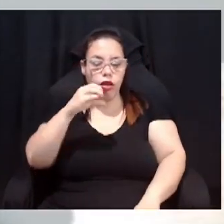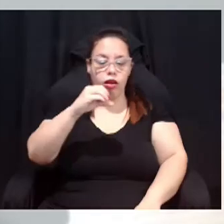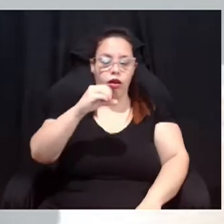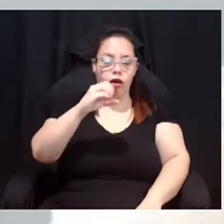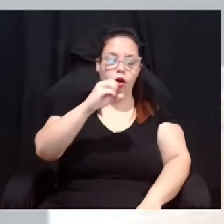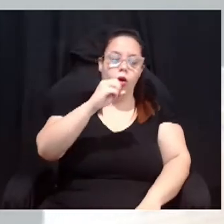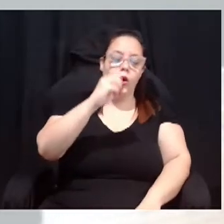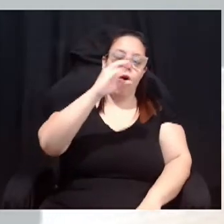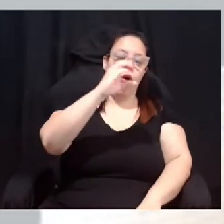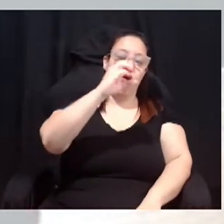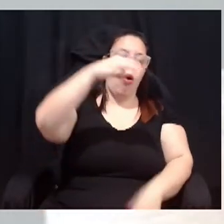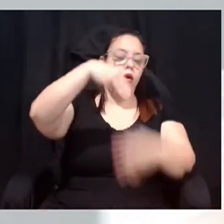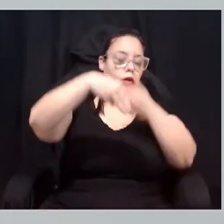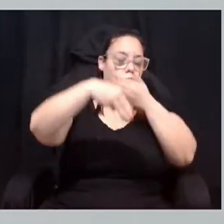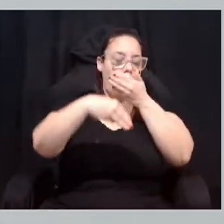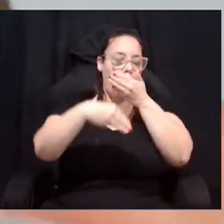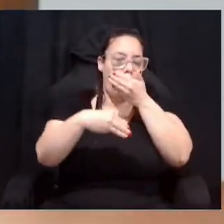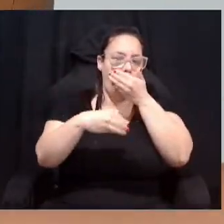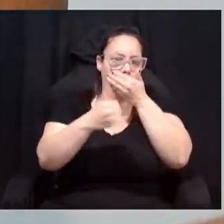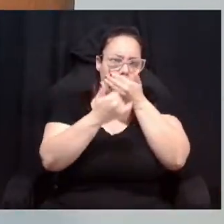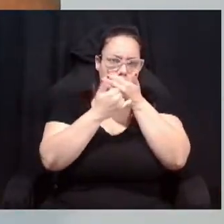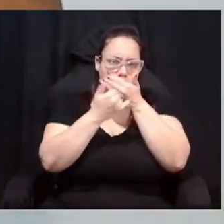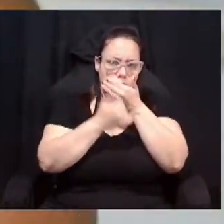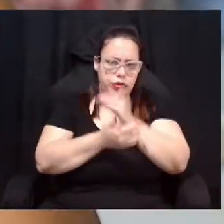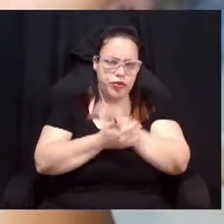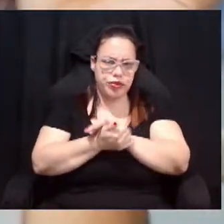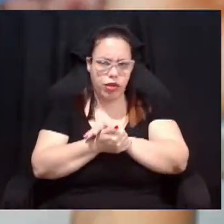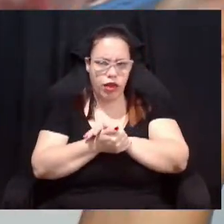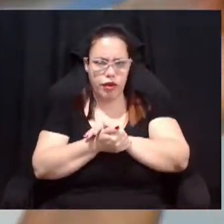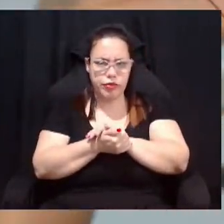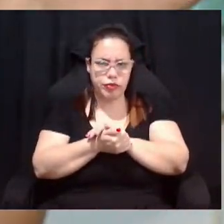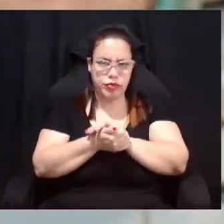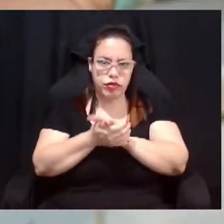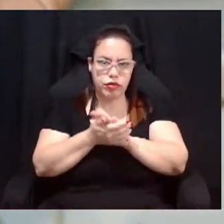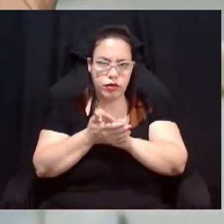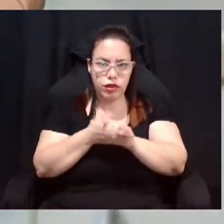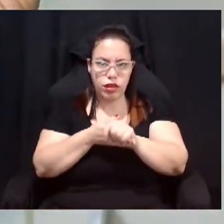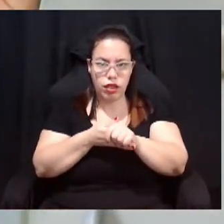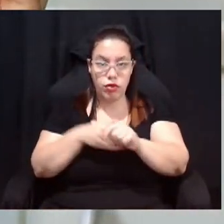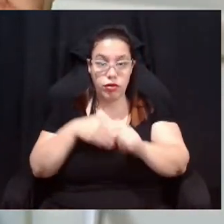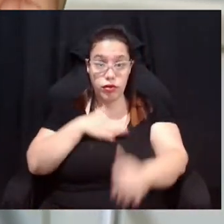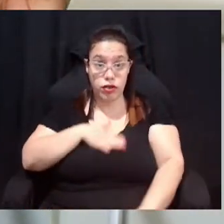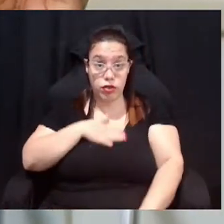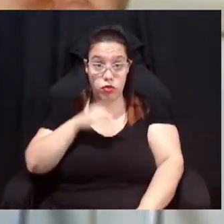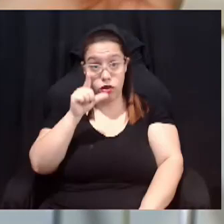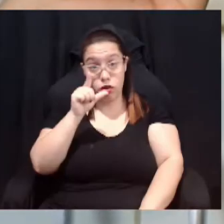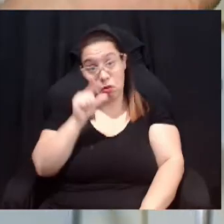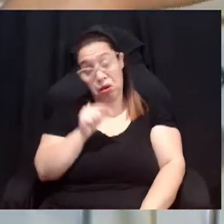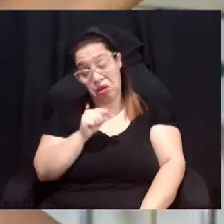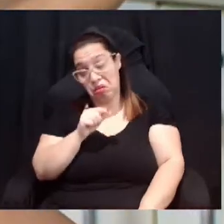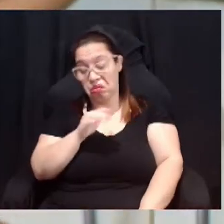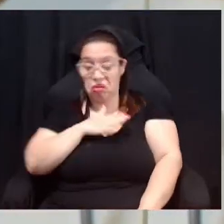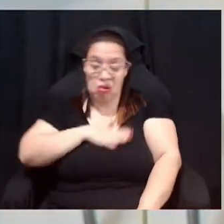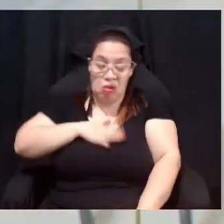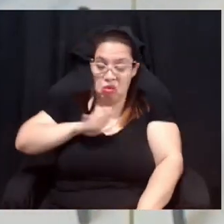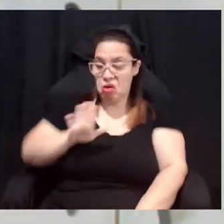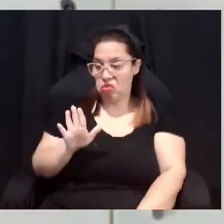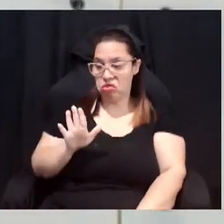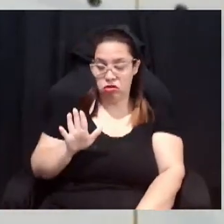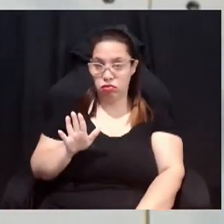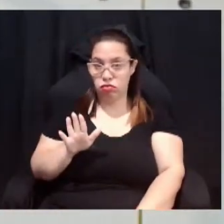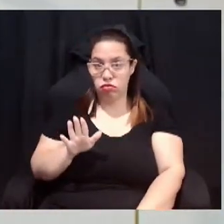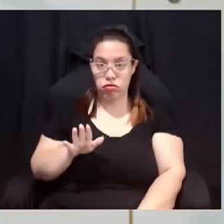tá? Tem gente que gosta de jogar um pouquinho a mais, tem gente que gosta de pegar um pouquinho a menos, mas